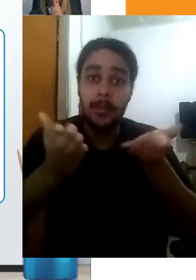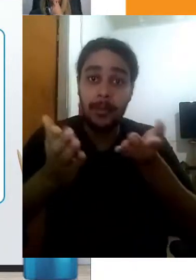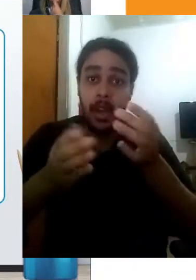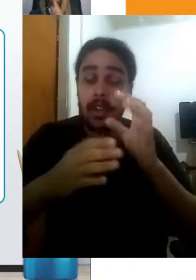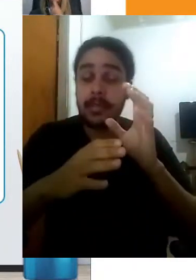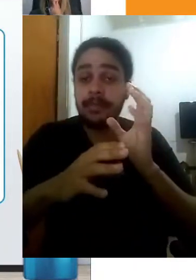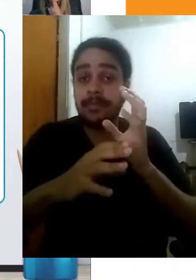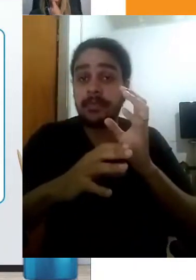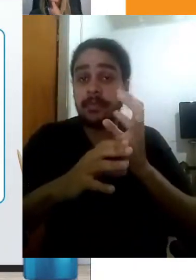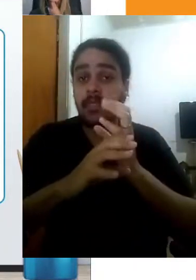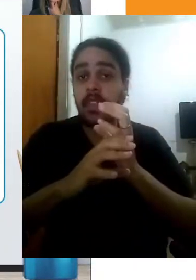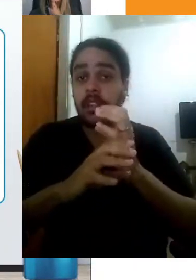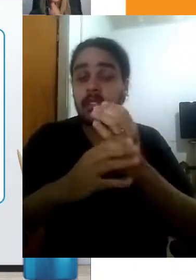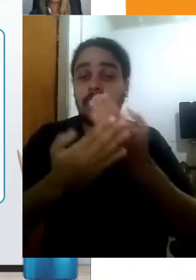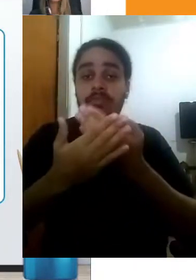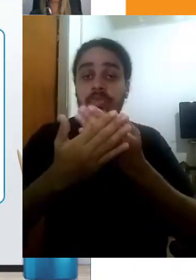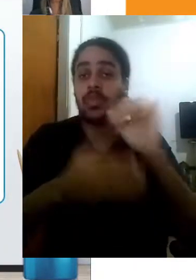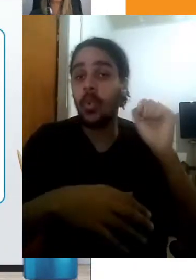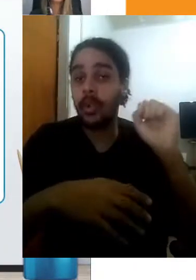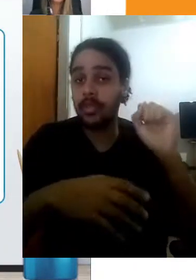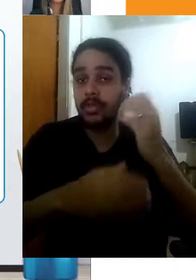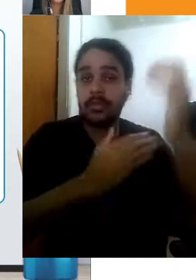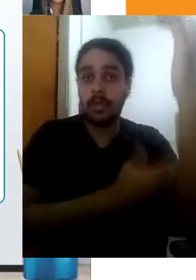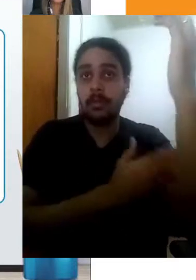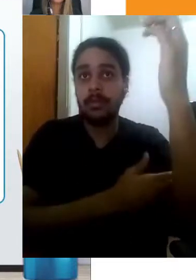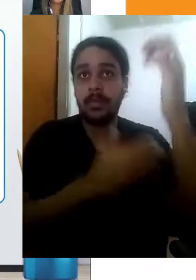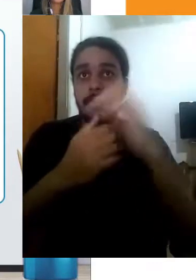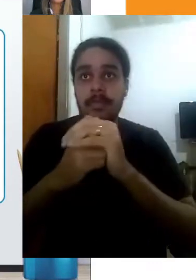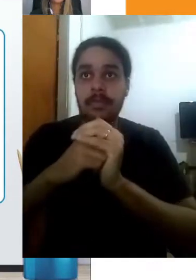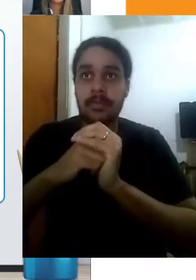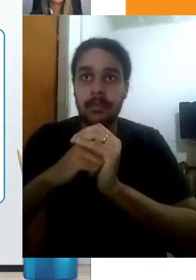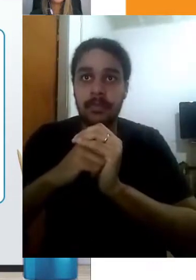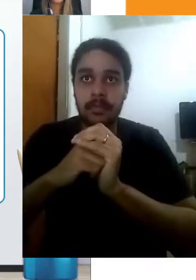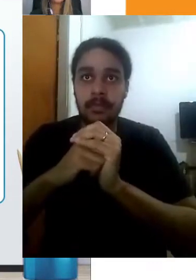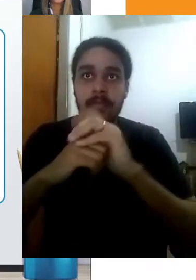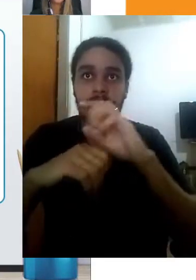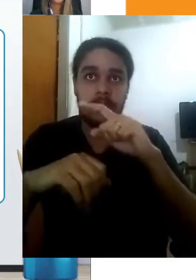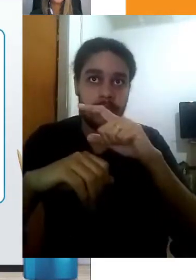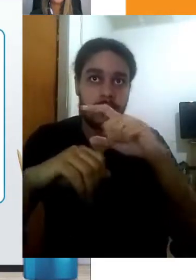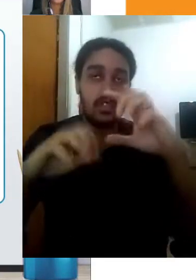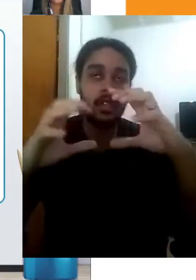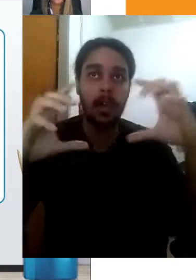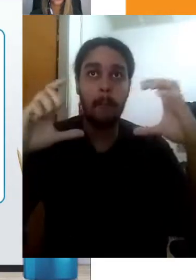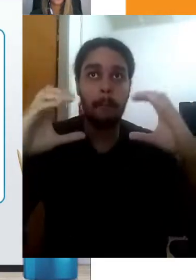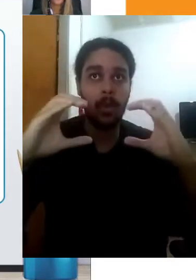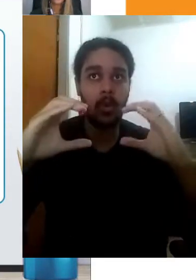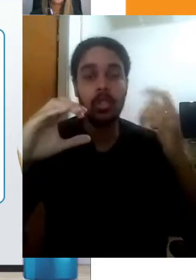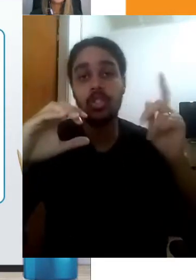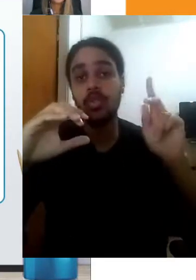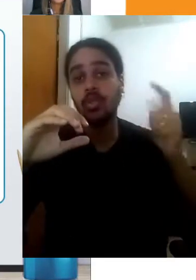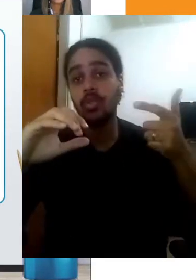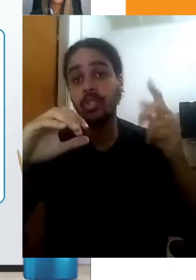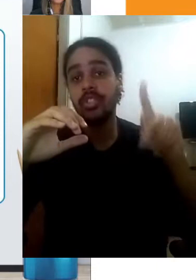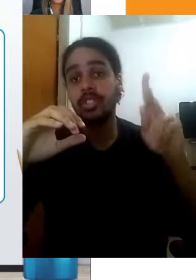Vamos resolver o exercício 8 da apostila. Um bloco de 2 kg desce um plano inclinado de 30 graus em relação horizontal,